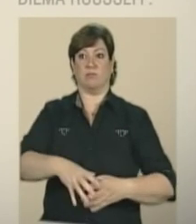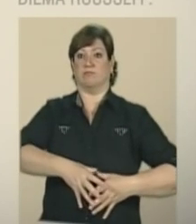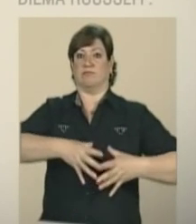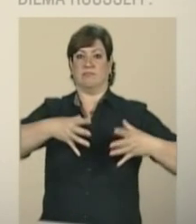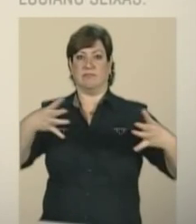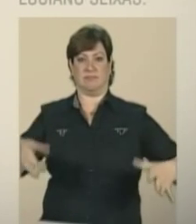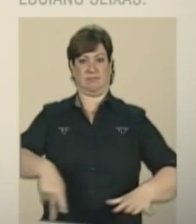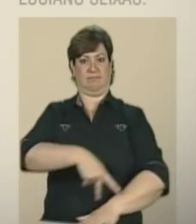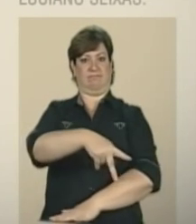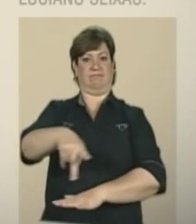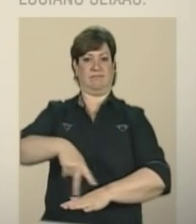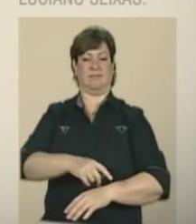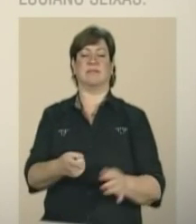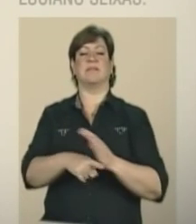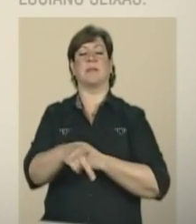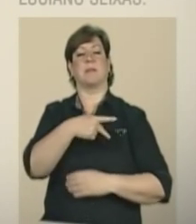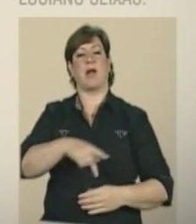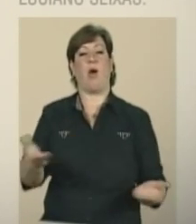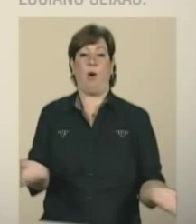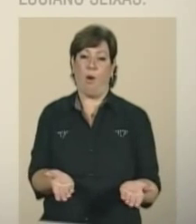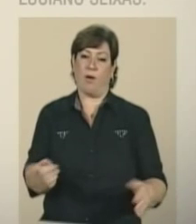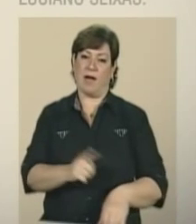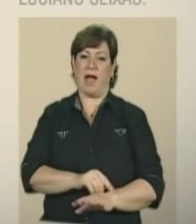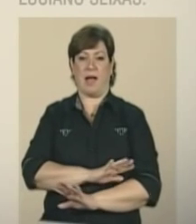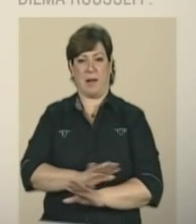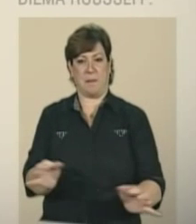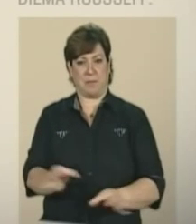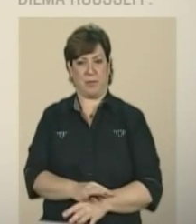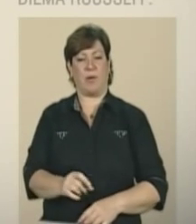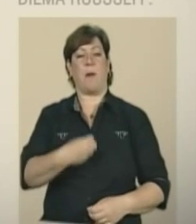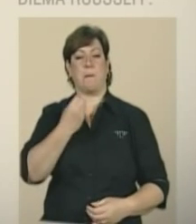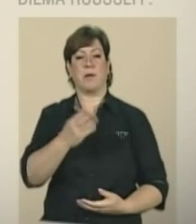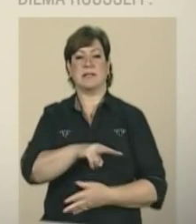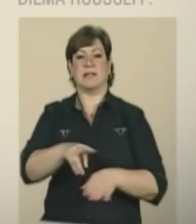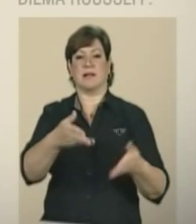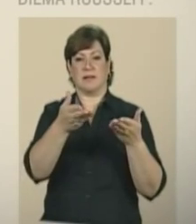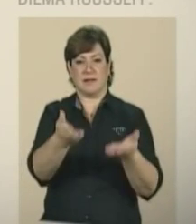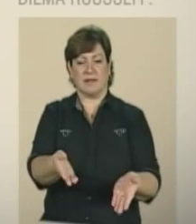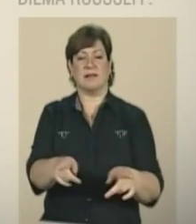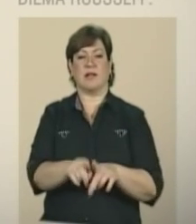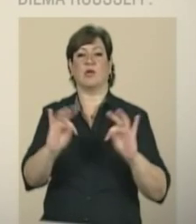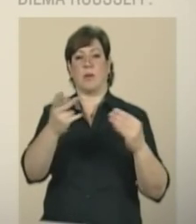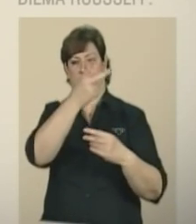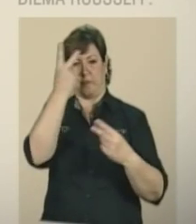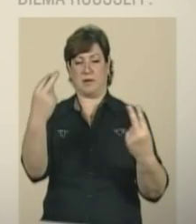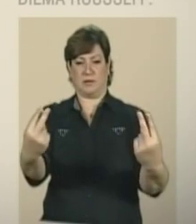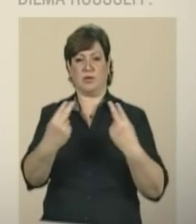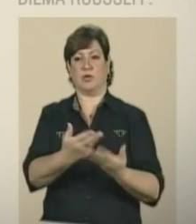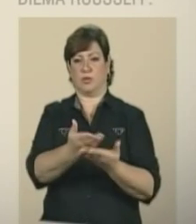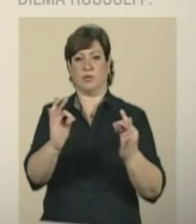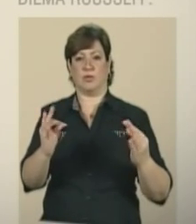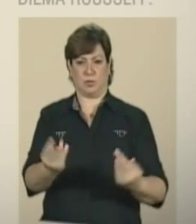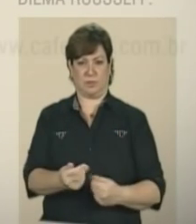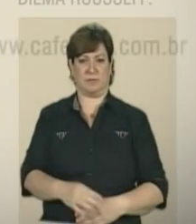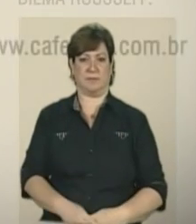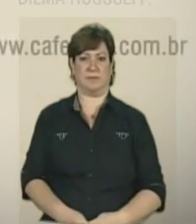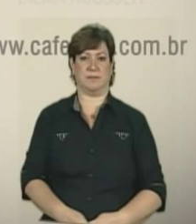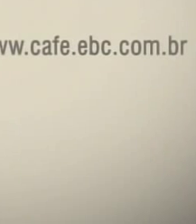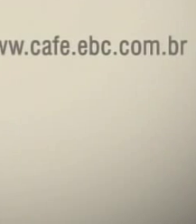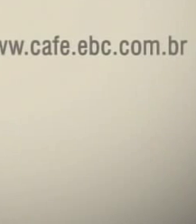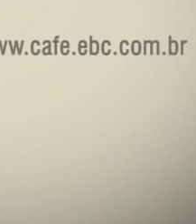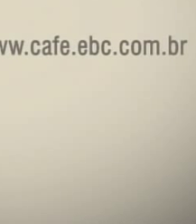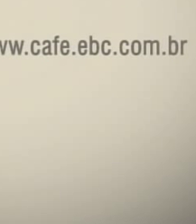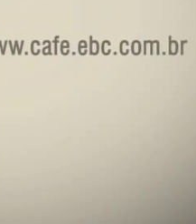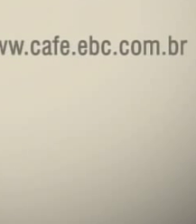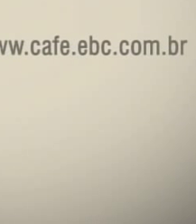grande nação presidenta nosso programa de hoje chegou ao fim uma boa semana para você e para os nossos ouvintes